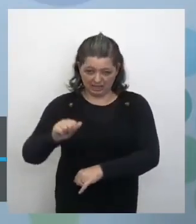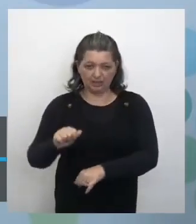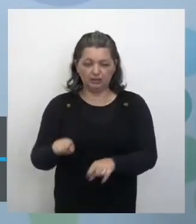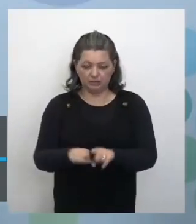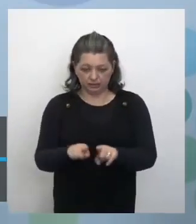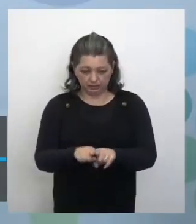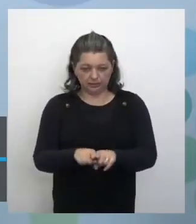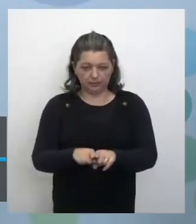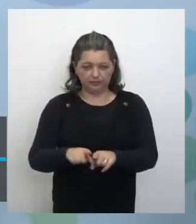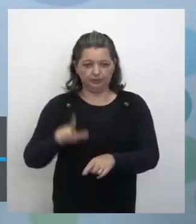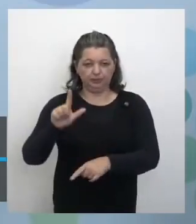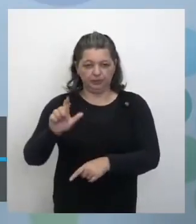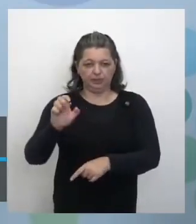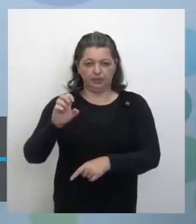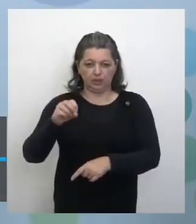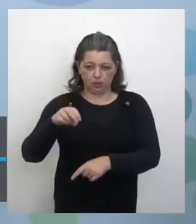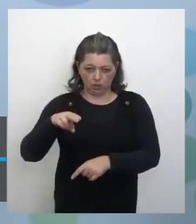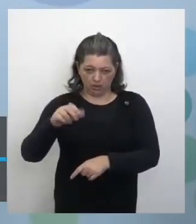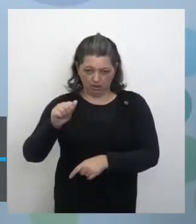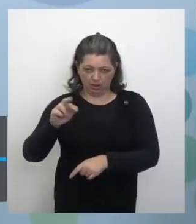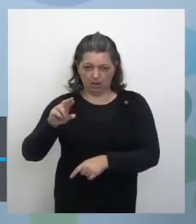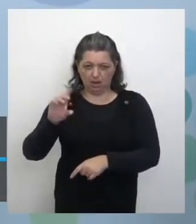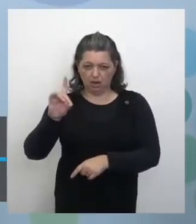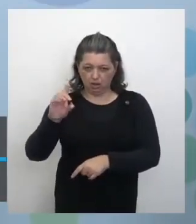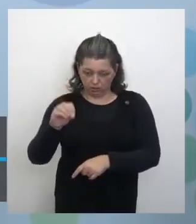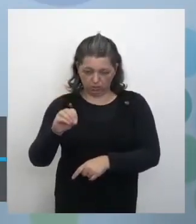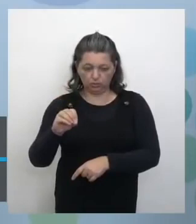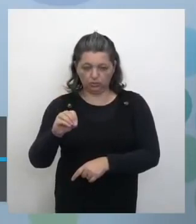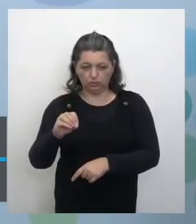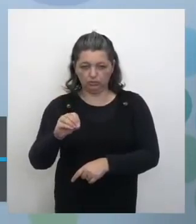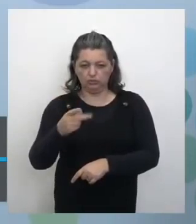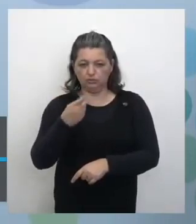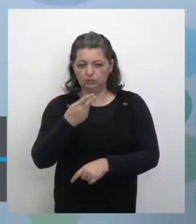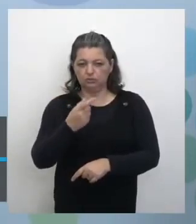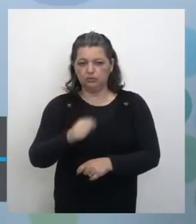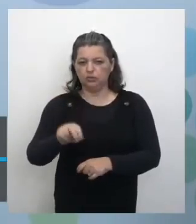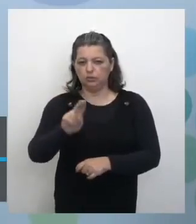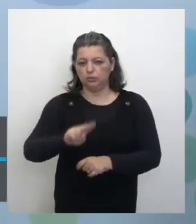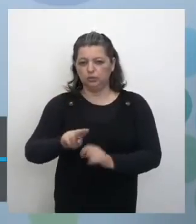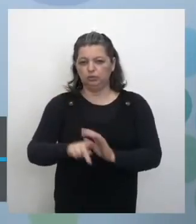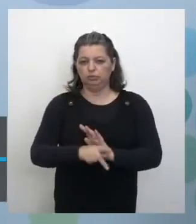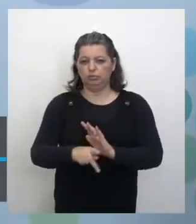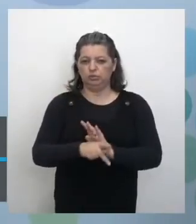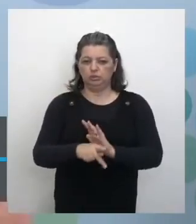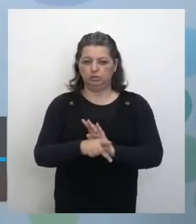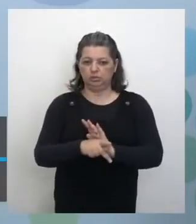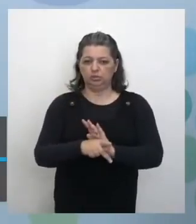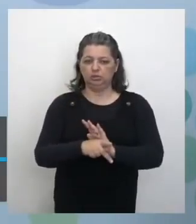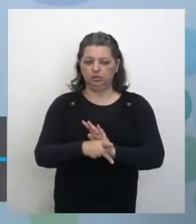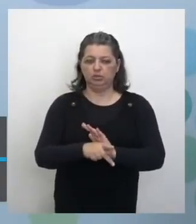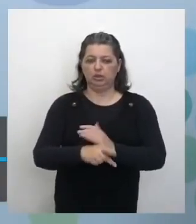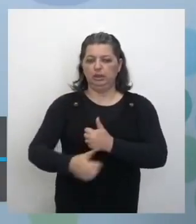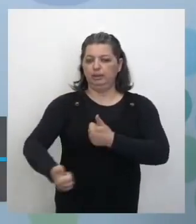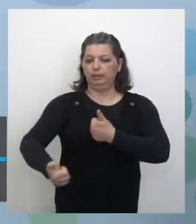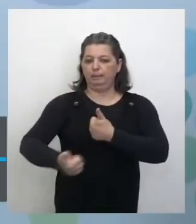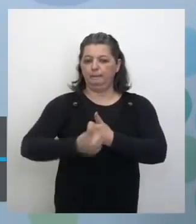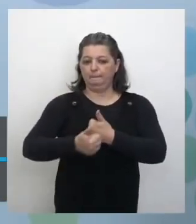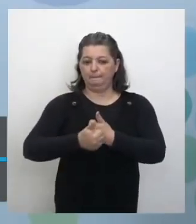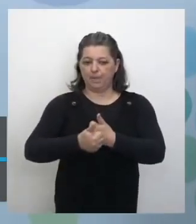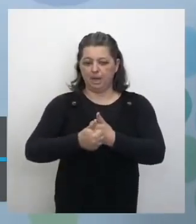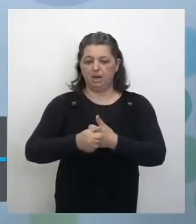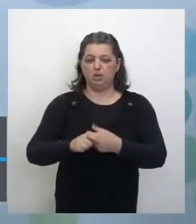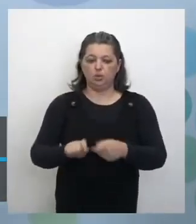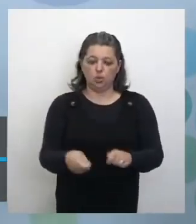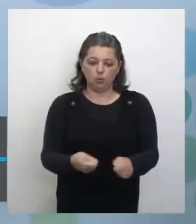o Leonardo, lembrando aqui do assunto anterior, né? Evitar usar o álcool em gel próximos à fonte de calor. Fonte de calor, exatamente. O fogão ele colocou